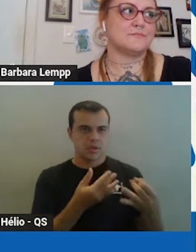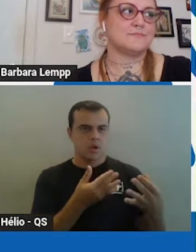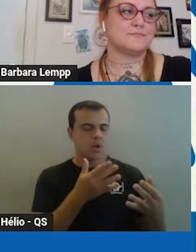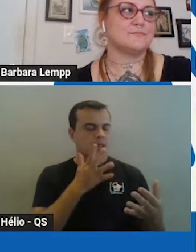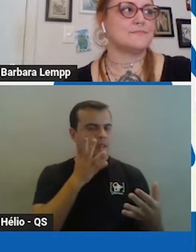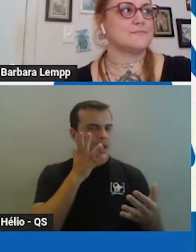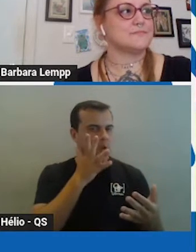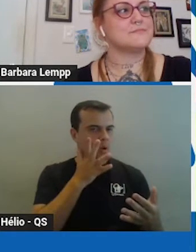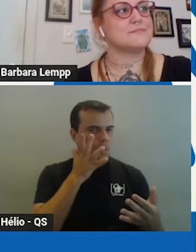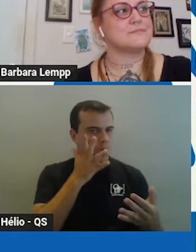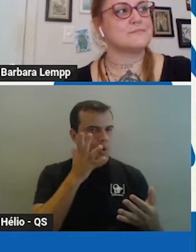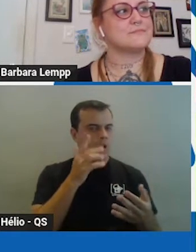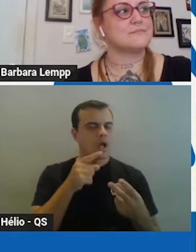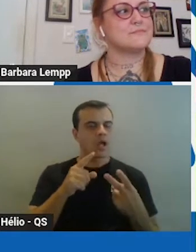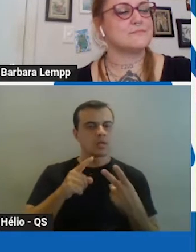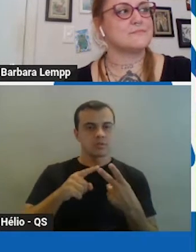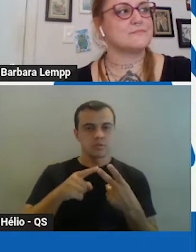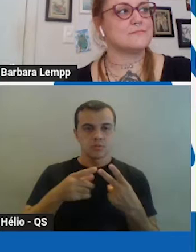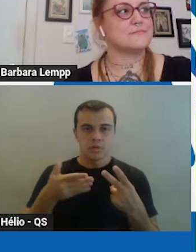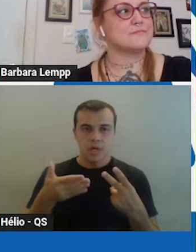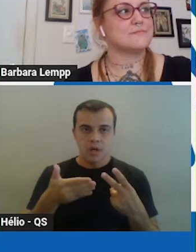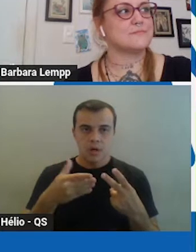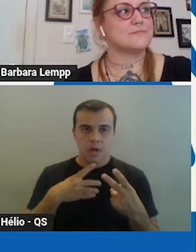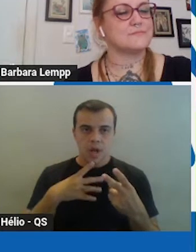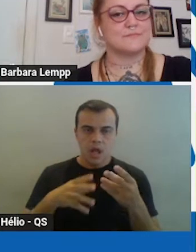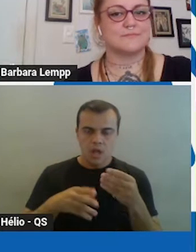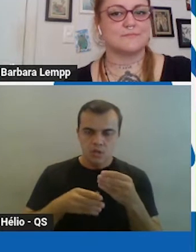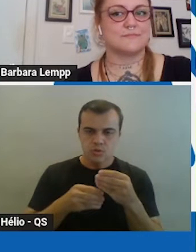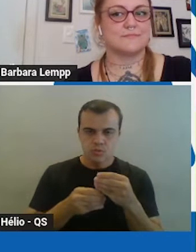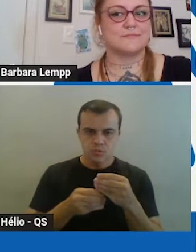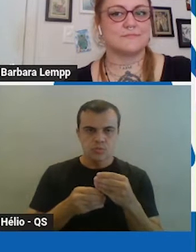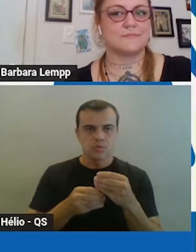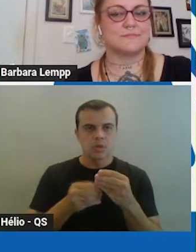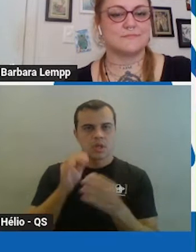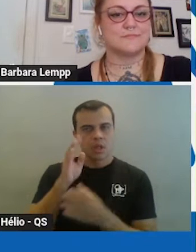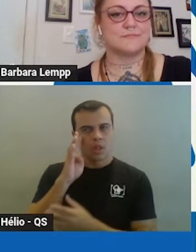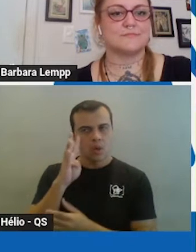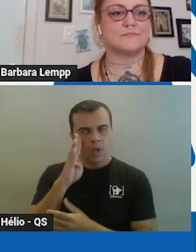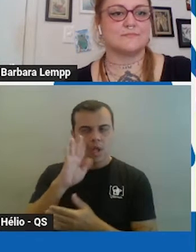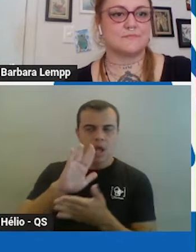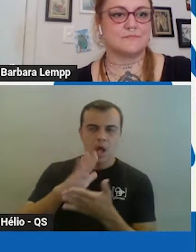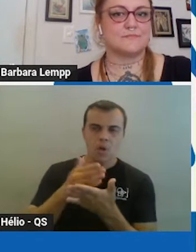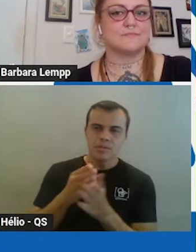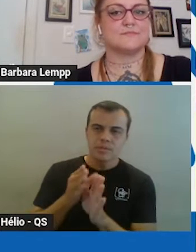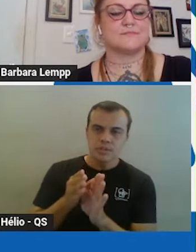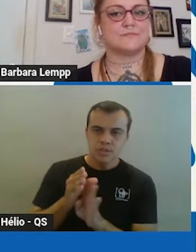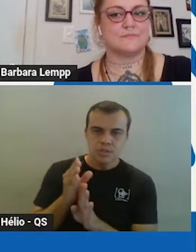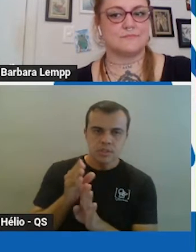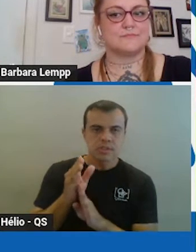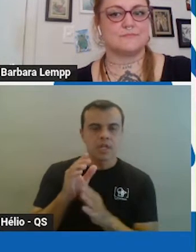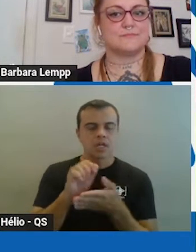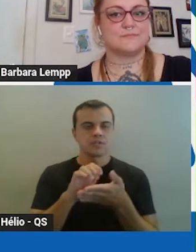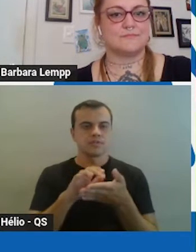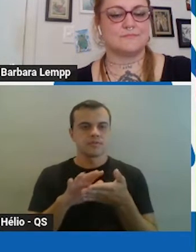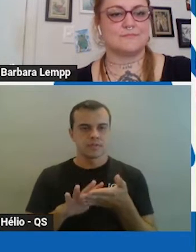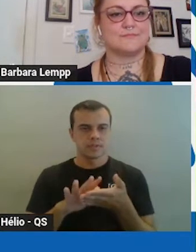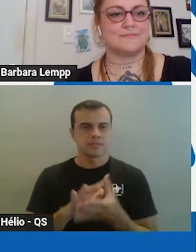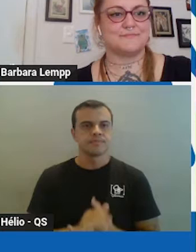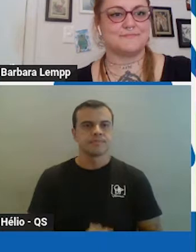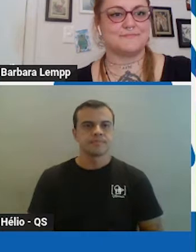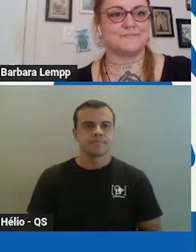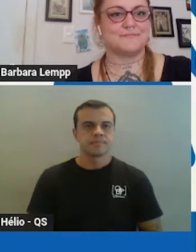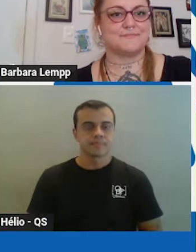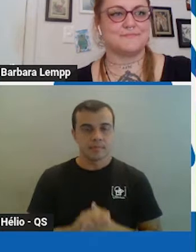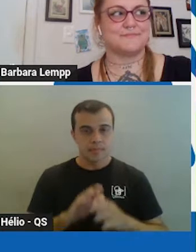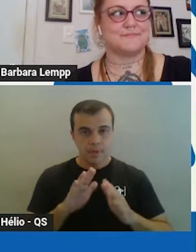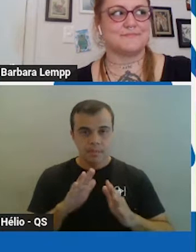teórico, o segundo episódio vai ter um resuminho de teoria, algumas diquinhas e depois atividades.